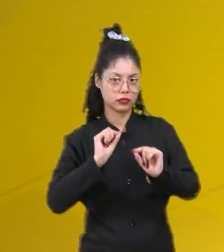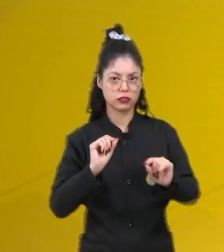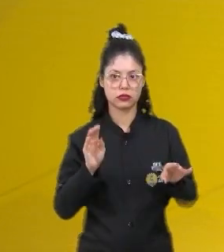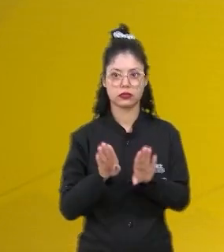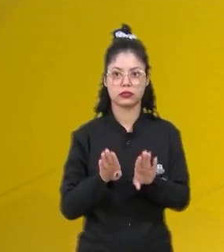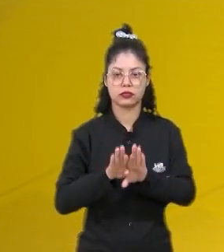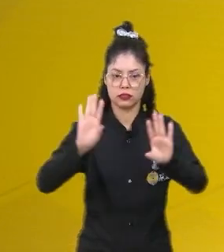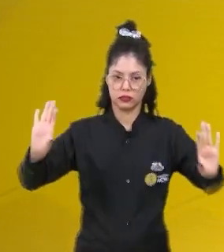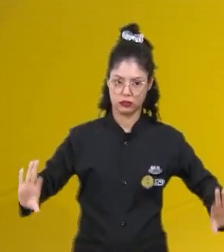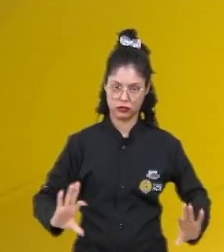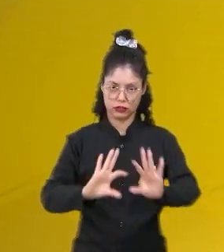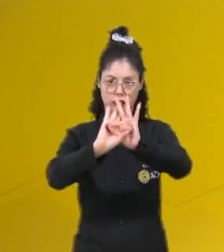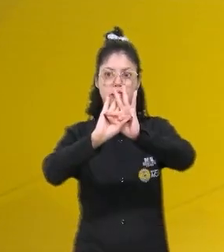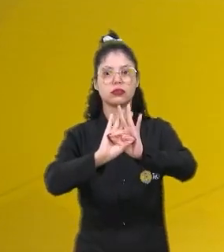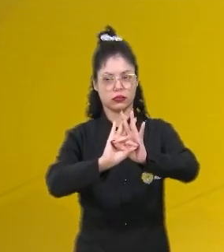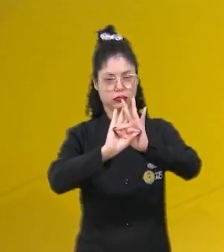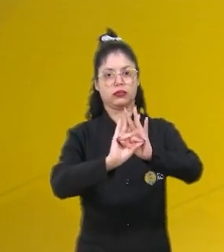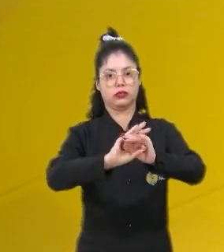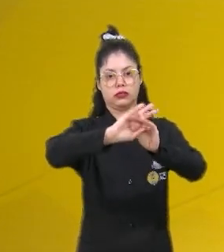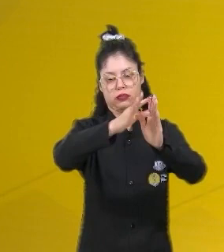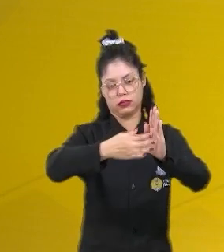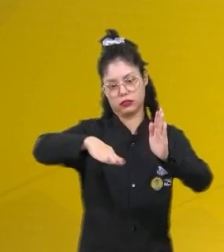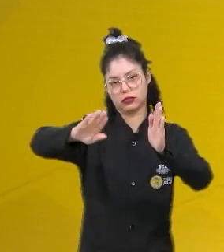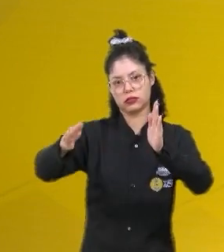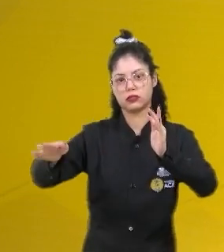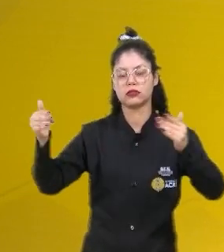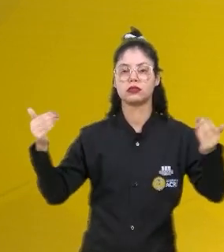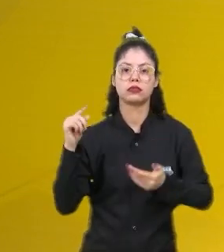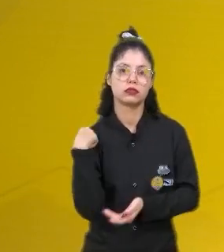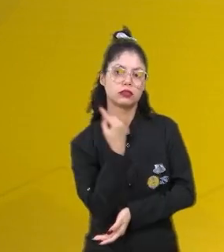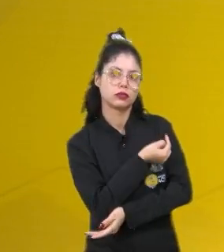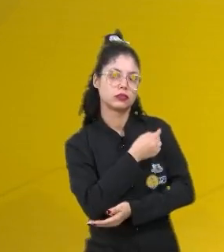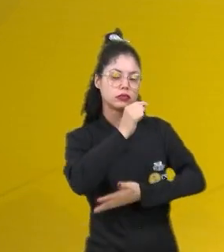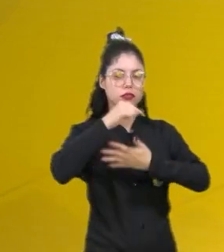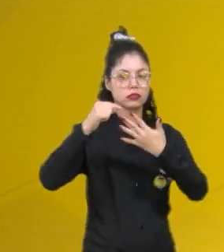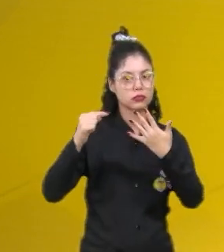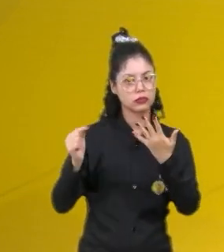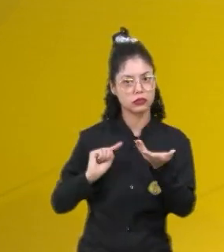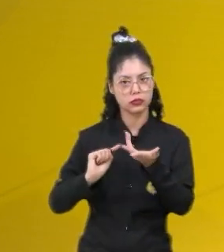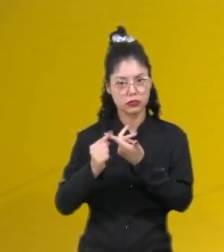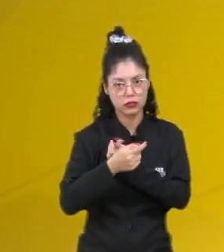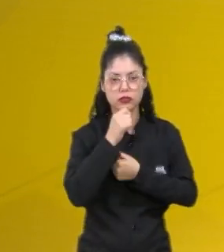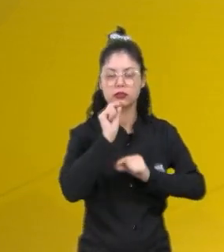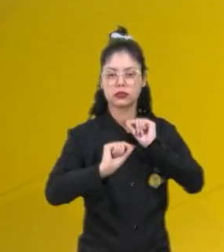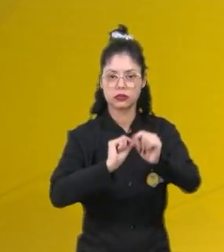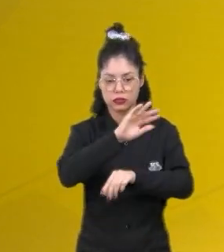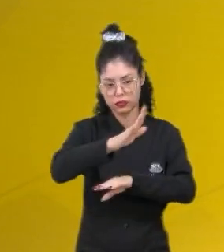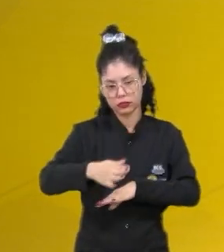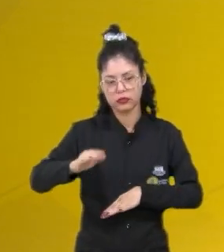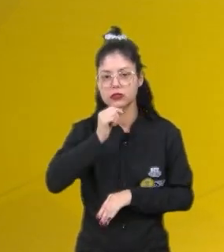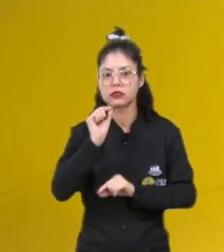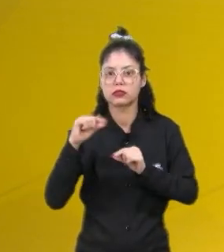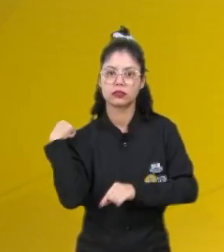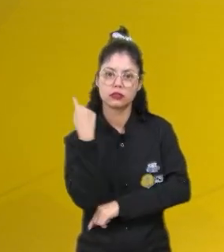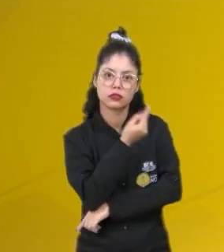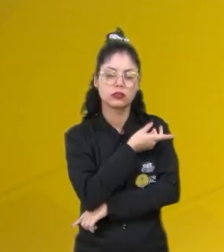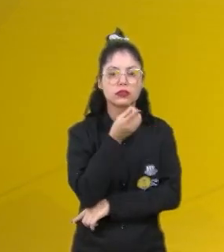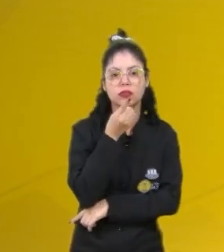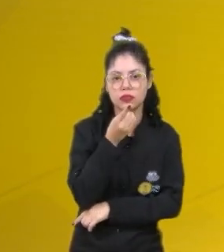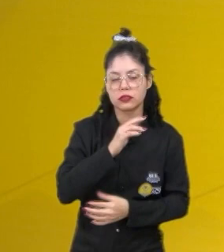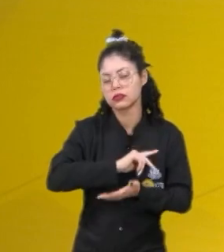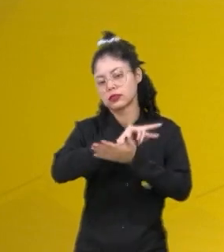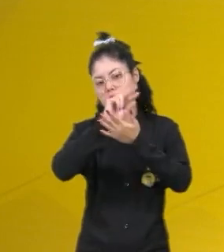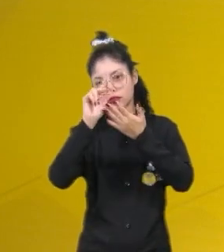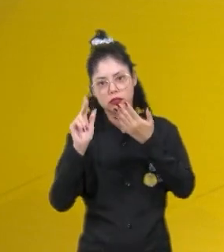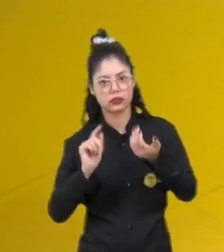também relacionadas às características de uma onda. Hoje vamos falar sobre esses fenômenos ondulatórios que permeiam o nosso dia a dia, que são